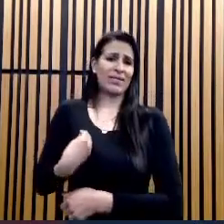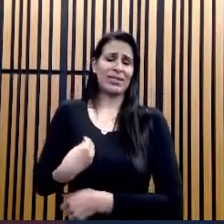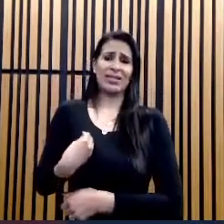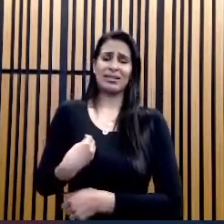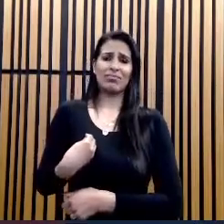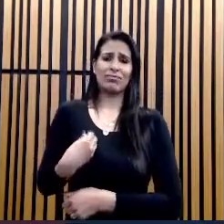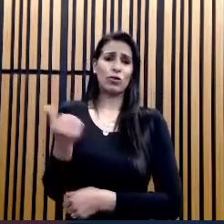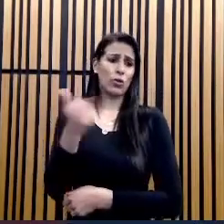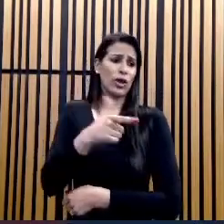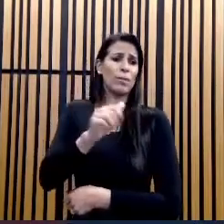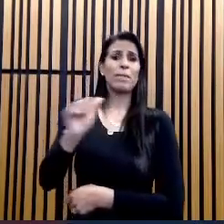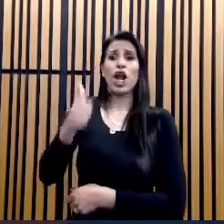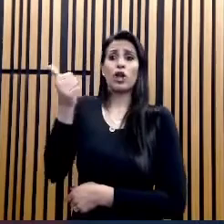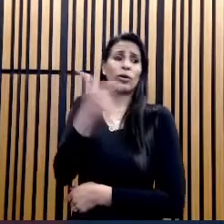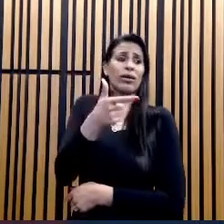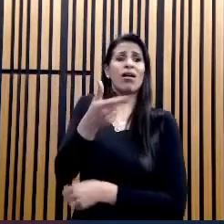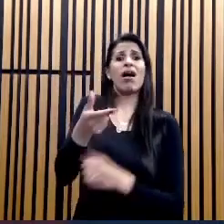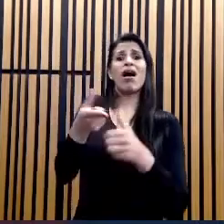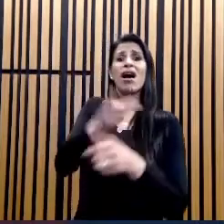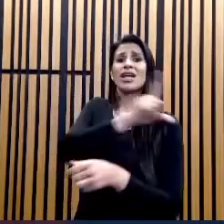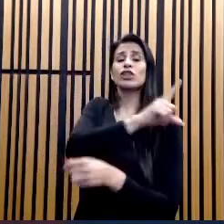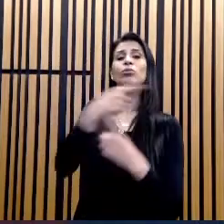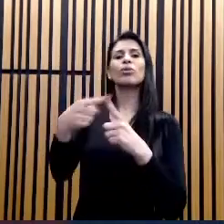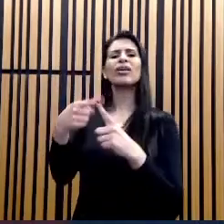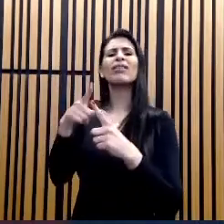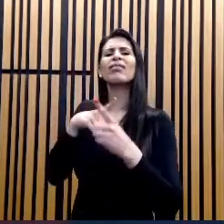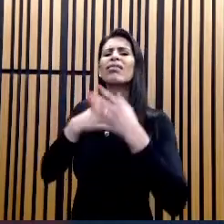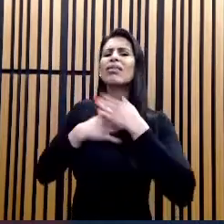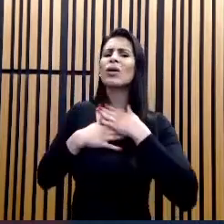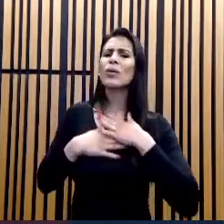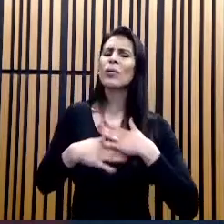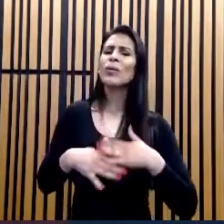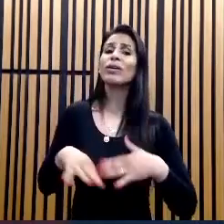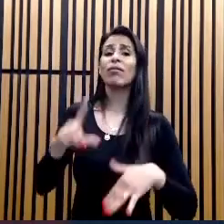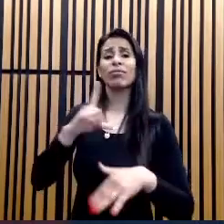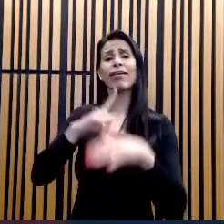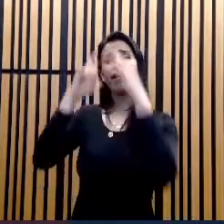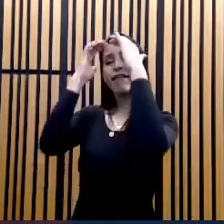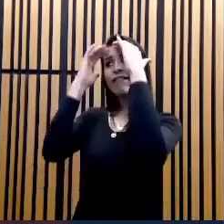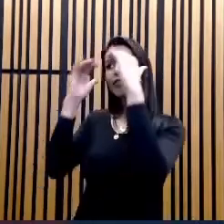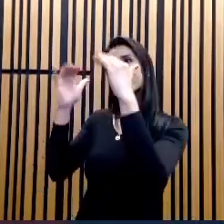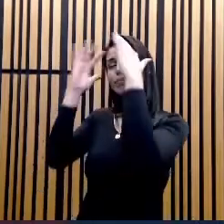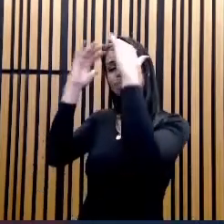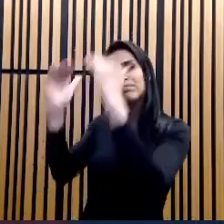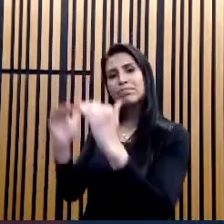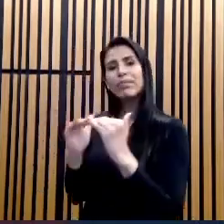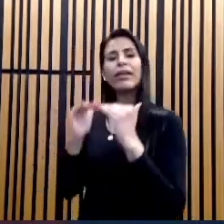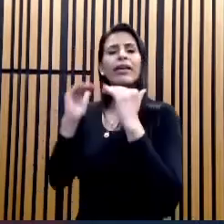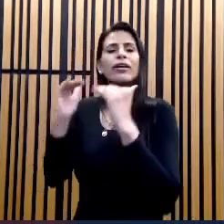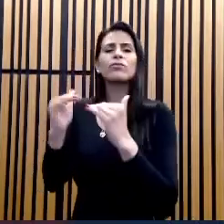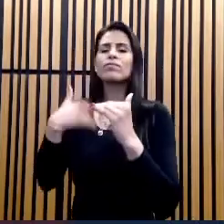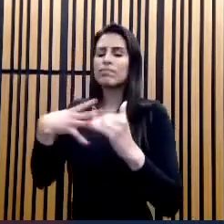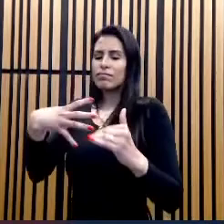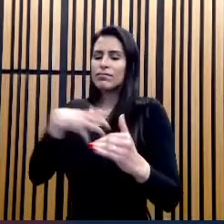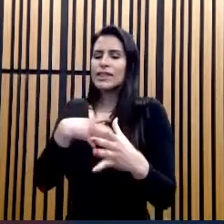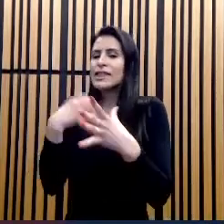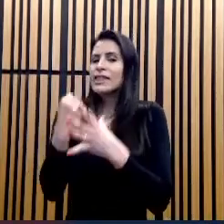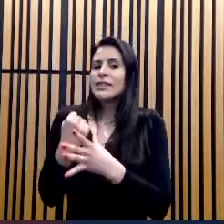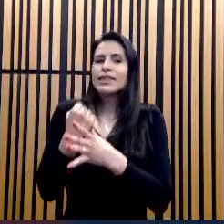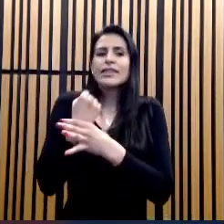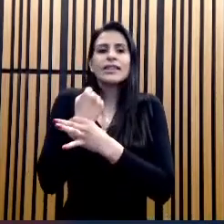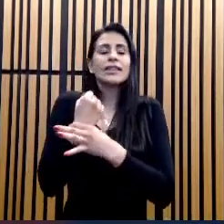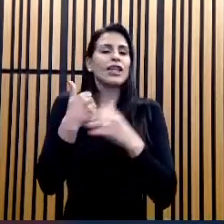com respeito, é um amor que me deixa extremamente tranquila e segura no meu lugar. Então,